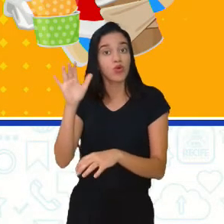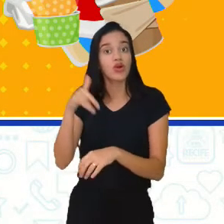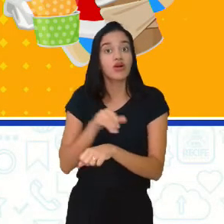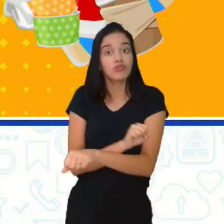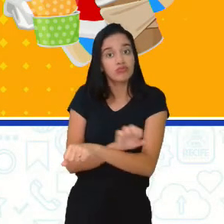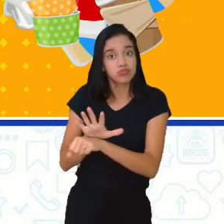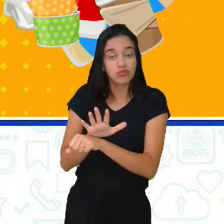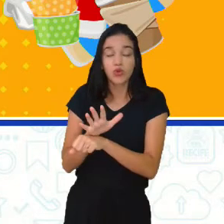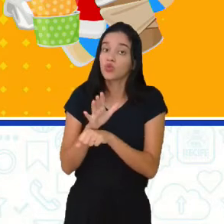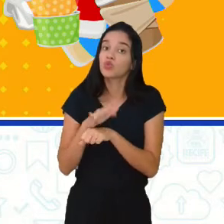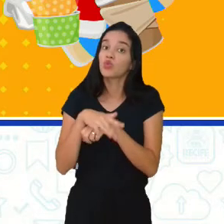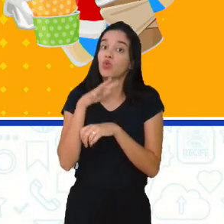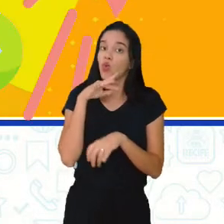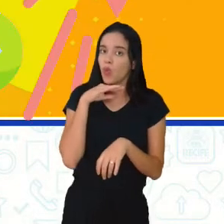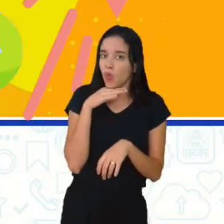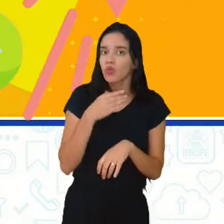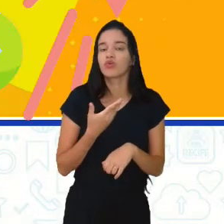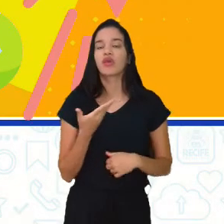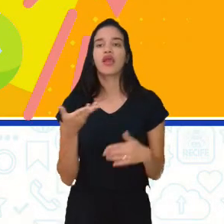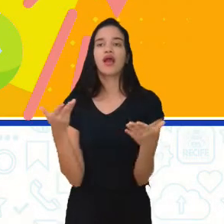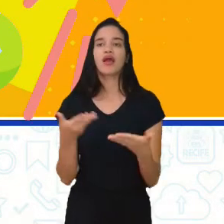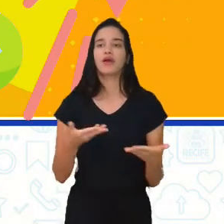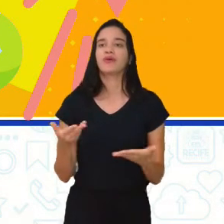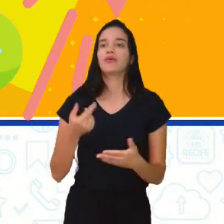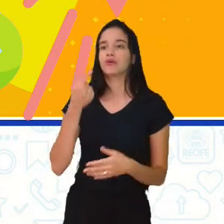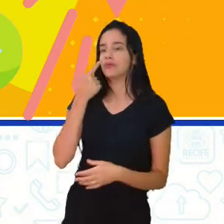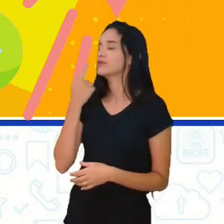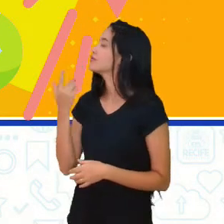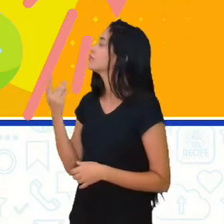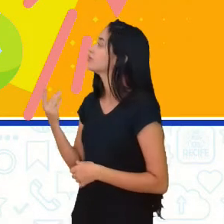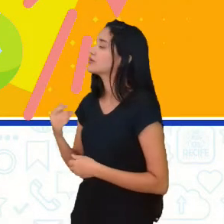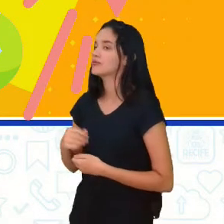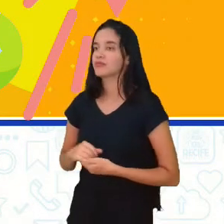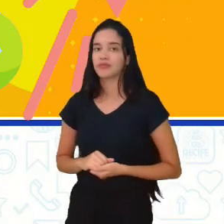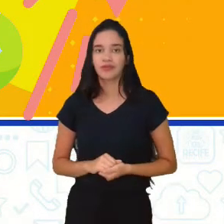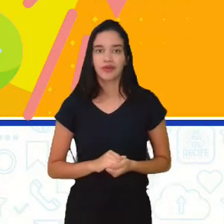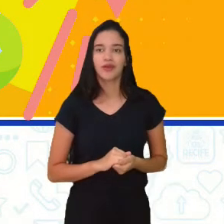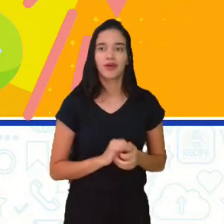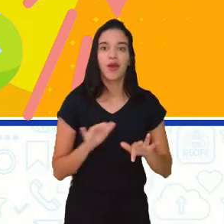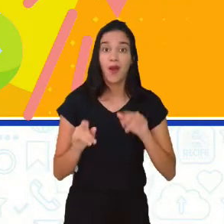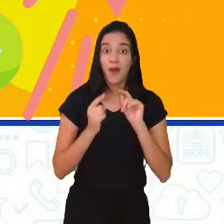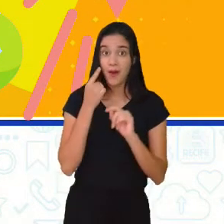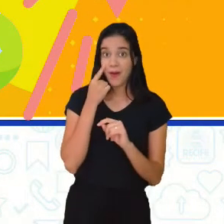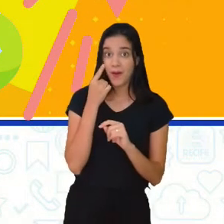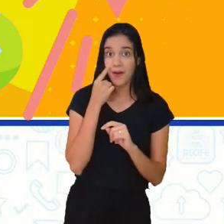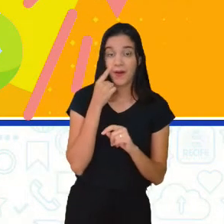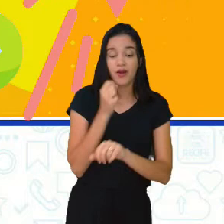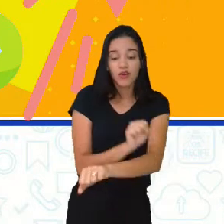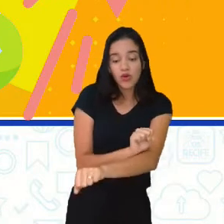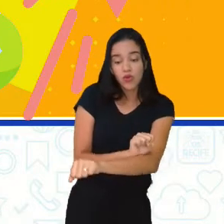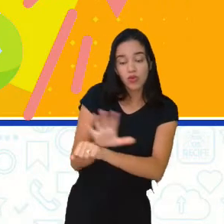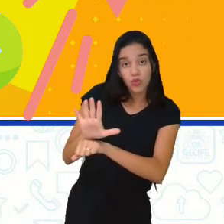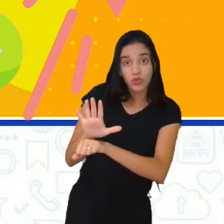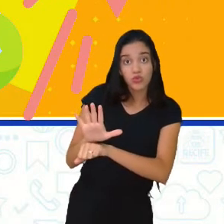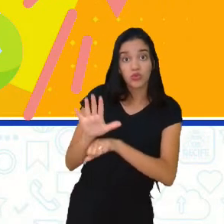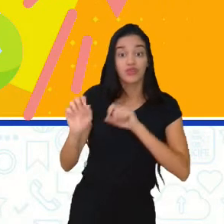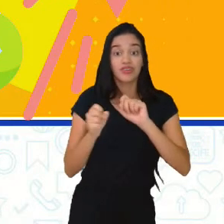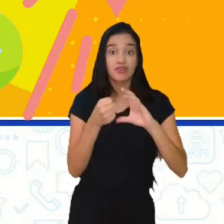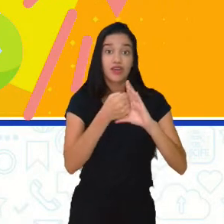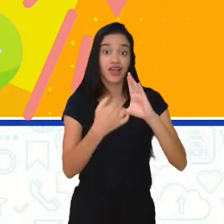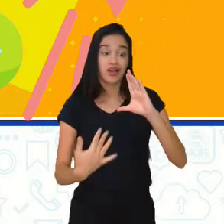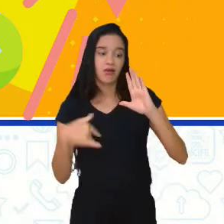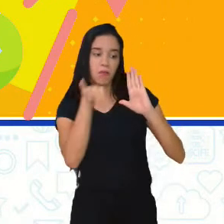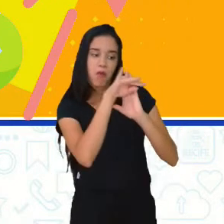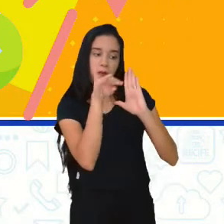Então, vamos lá. É agora a questão aí que esses condutores, eles vão ser classificados,